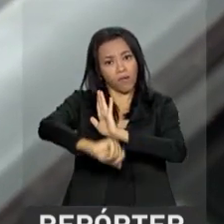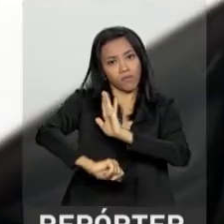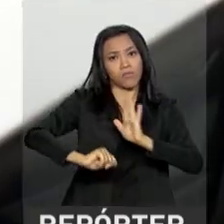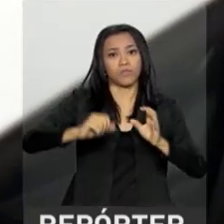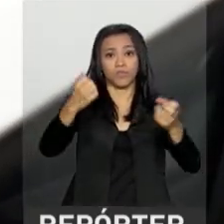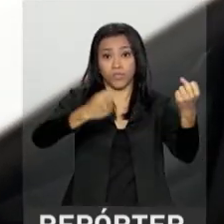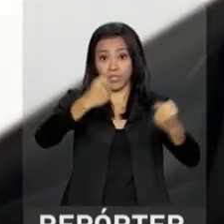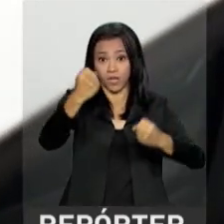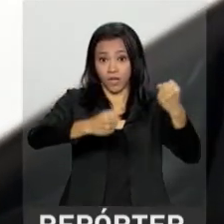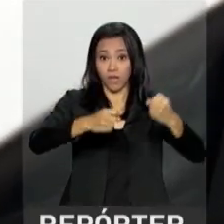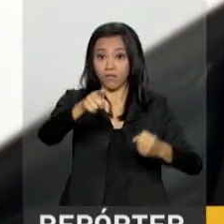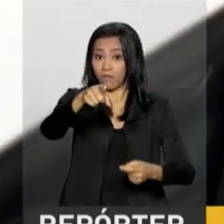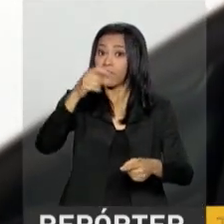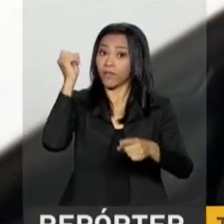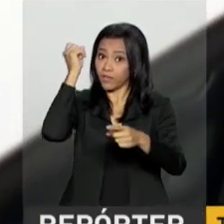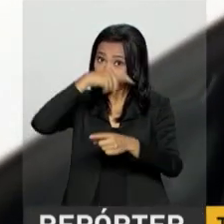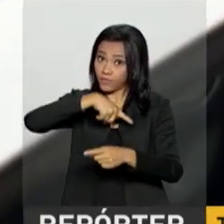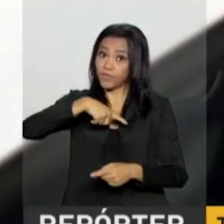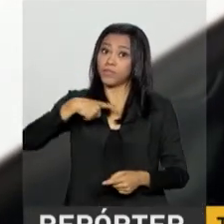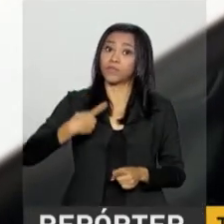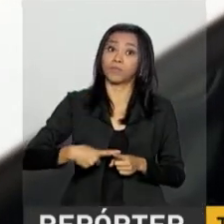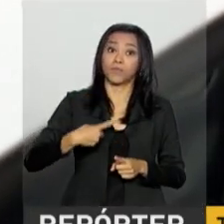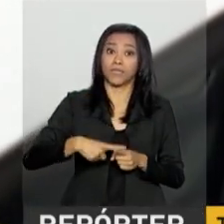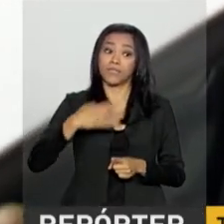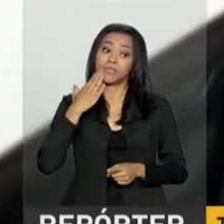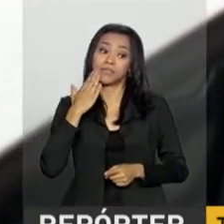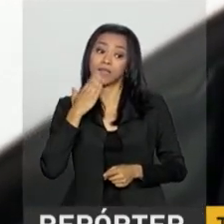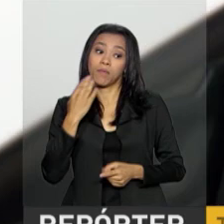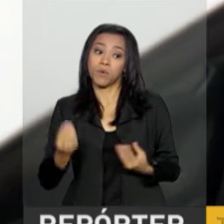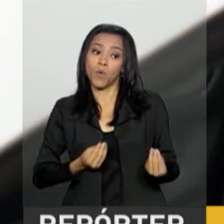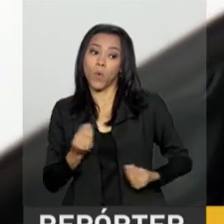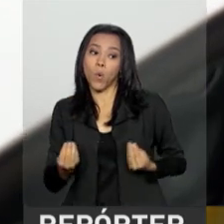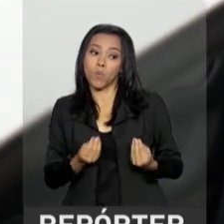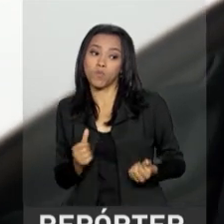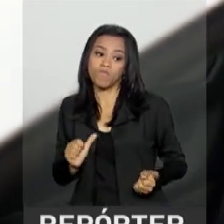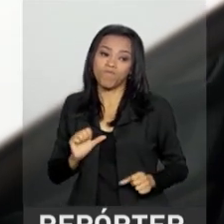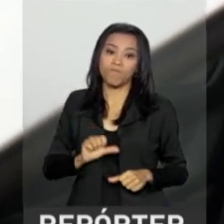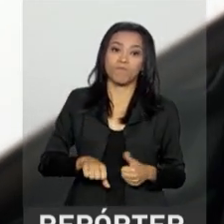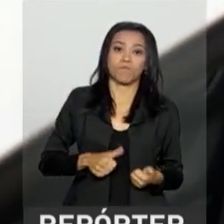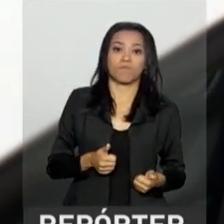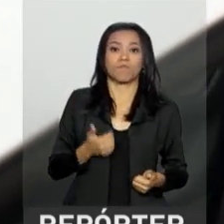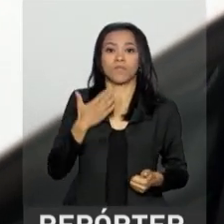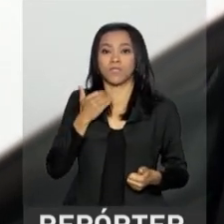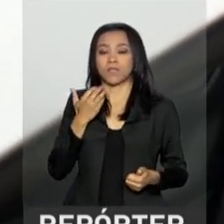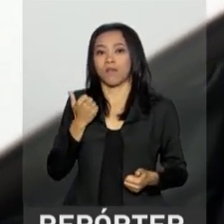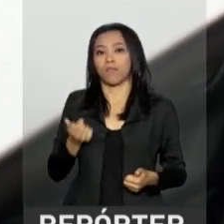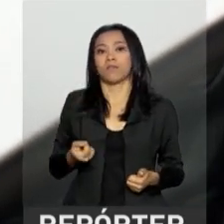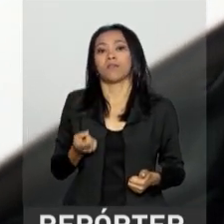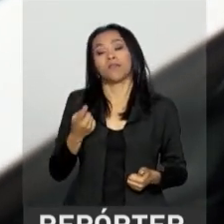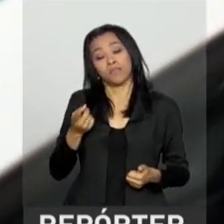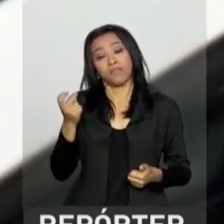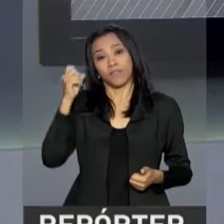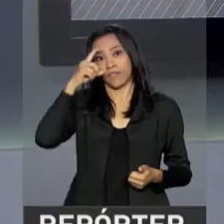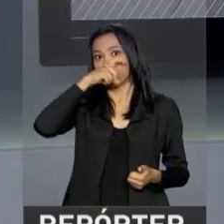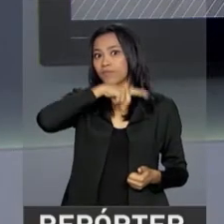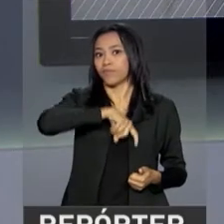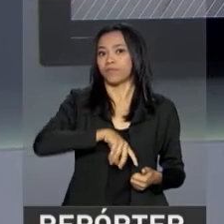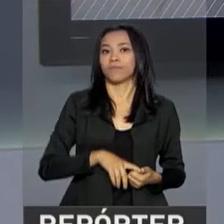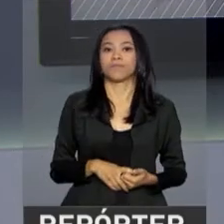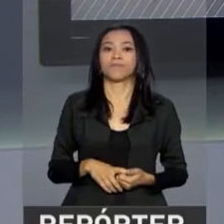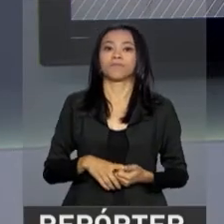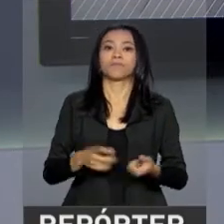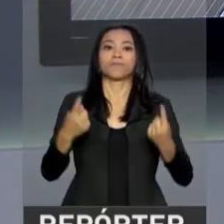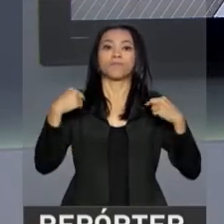alguma coisa assim vai dificultar para eles é que são perito isso quando eles querem eles buscam mas eu acho que fosse dificulta bastante para eles